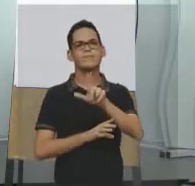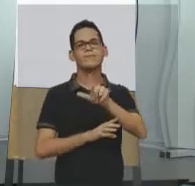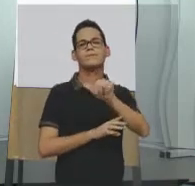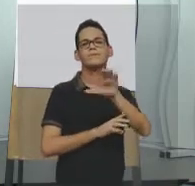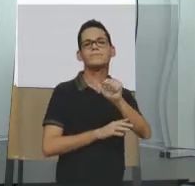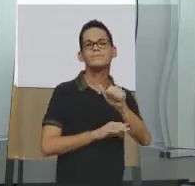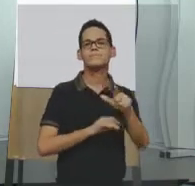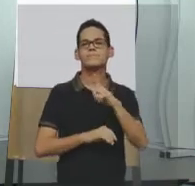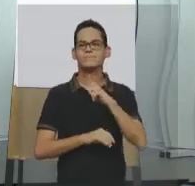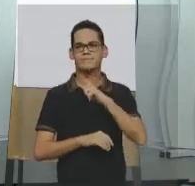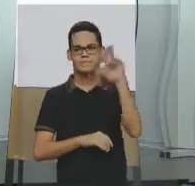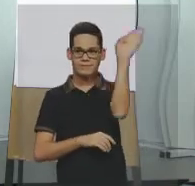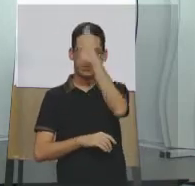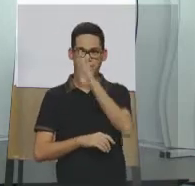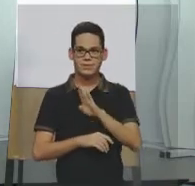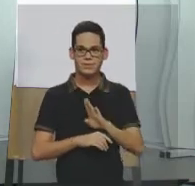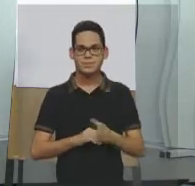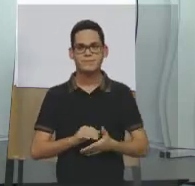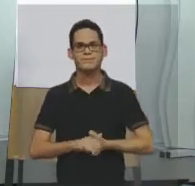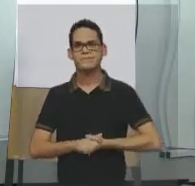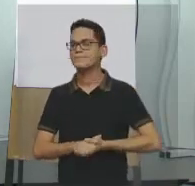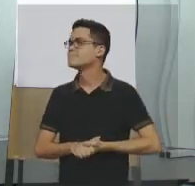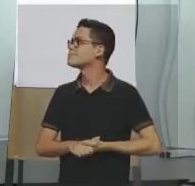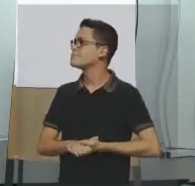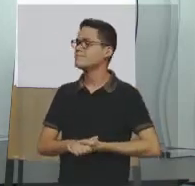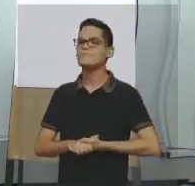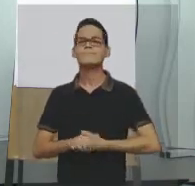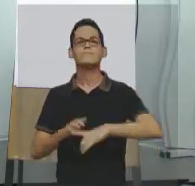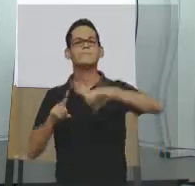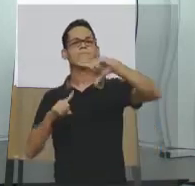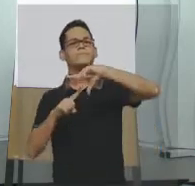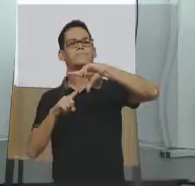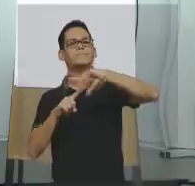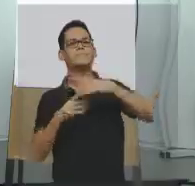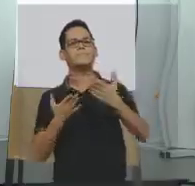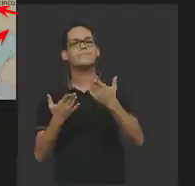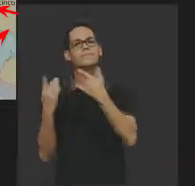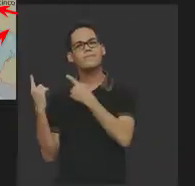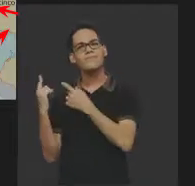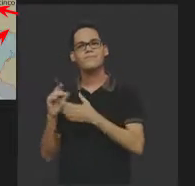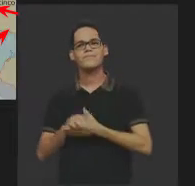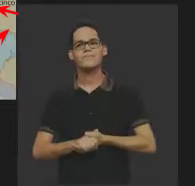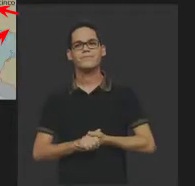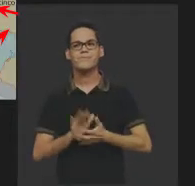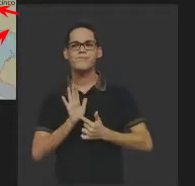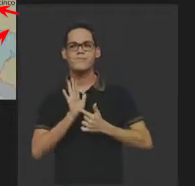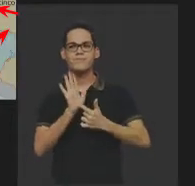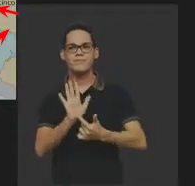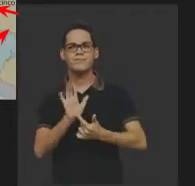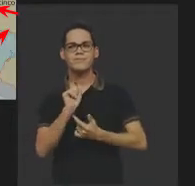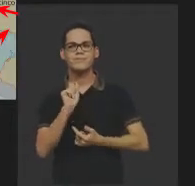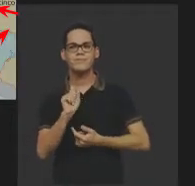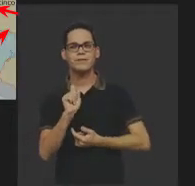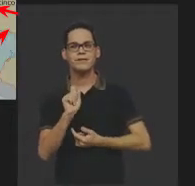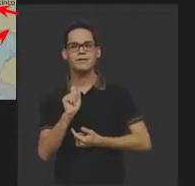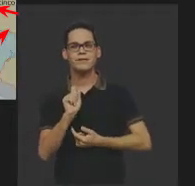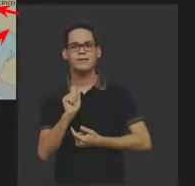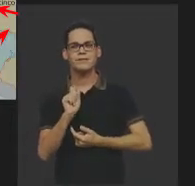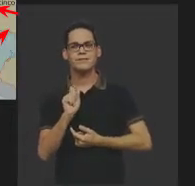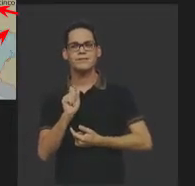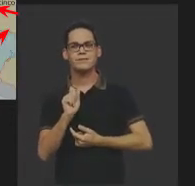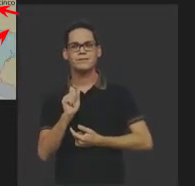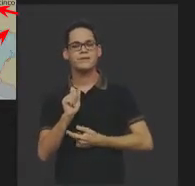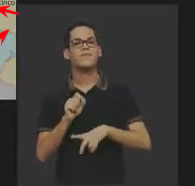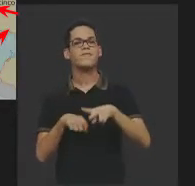encontra. Ó, eu coloquei uma seta aqui bem chamativa, né? Uma seta bem grande, mostrando aqui